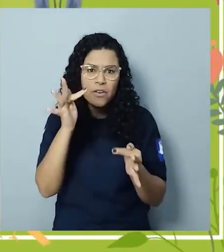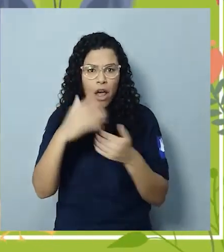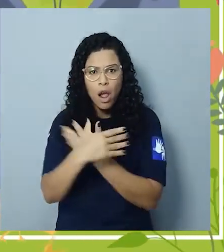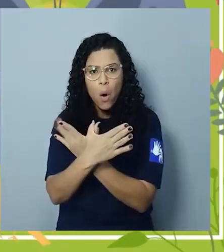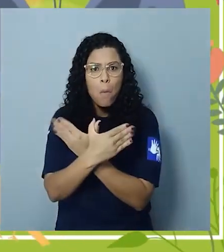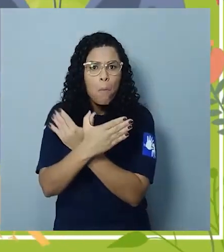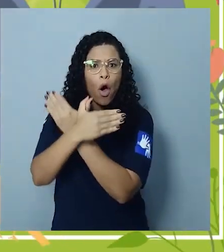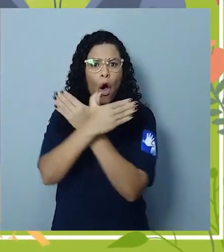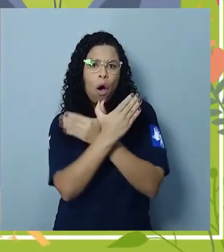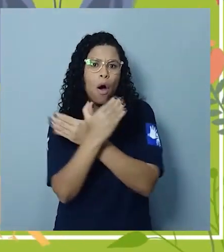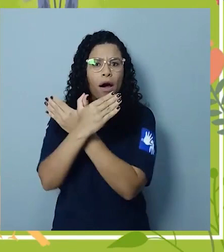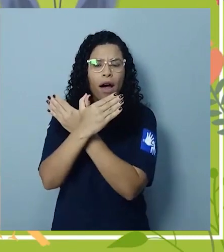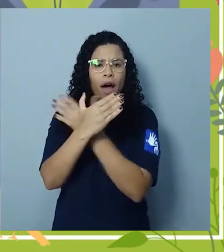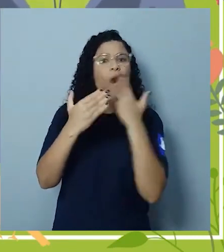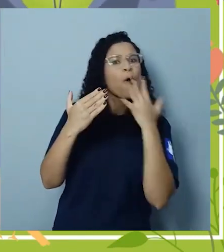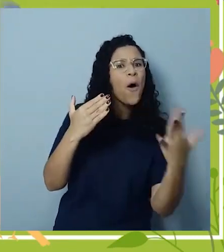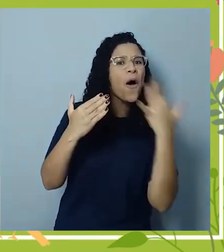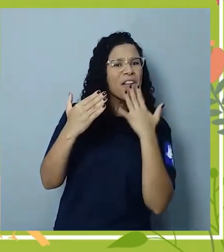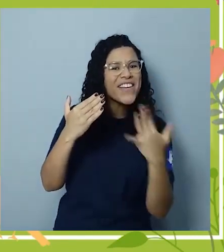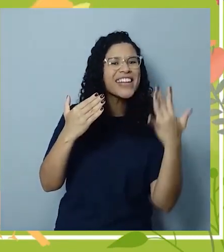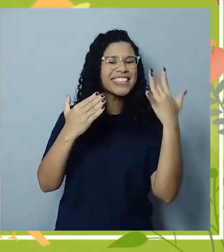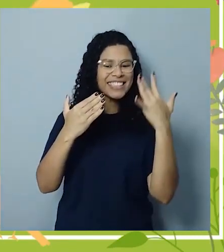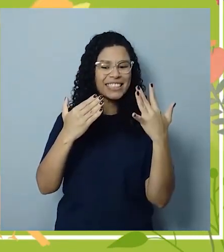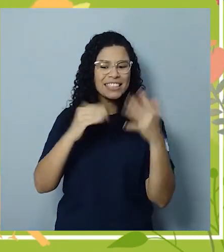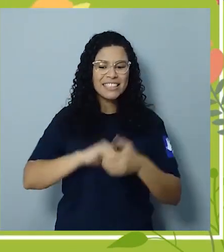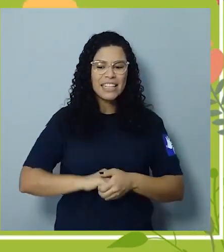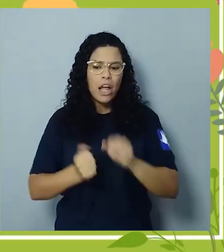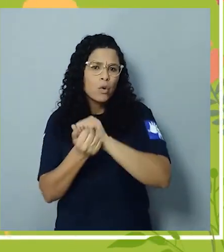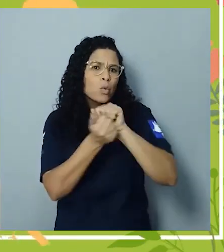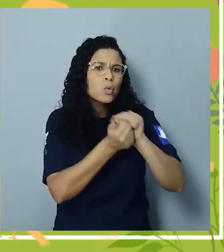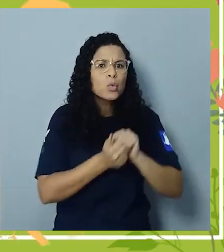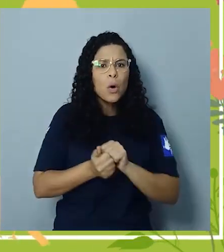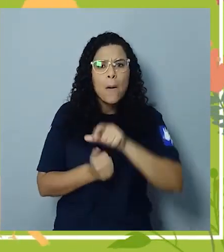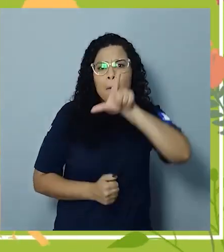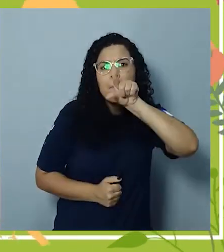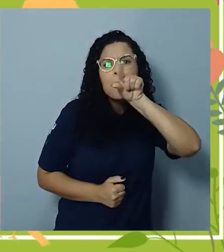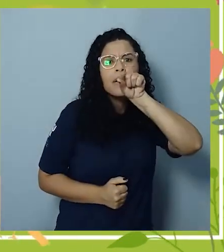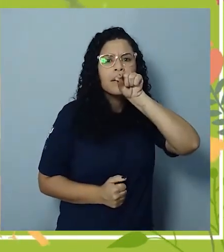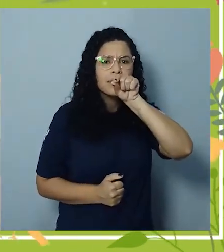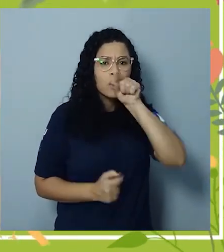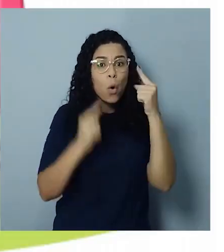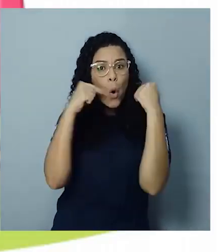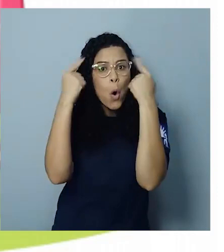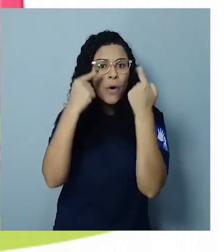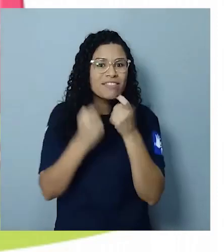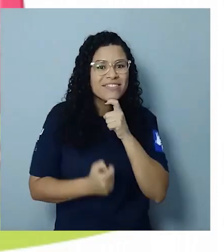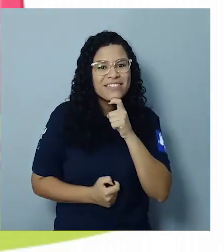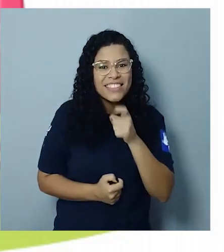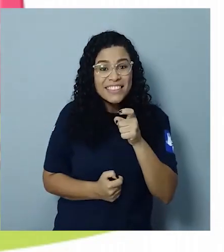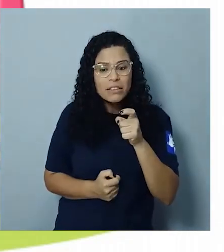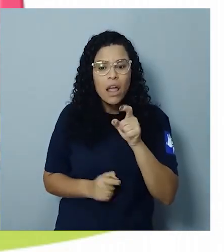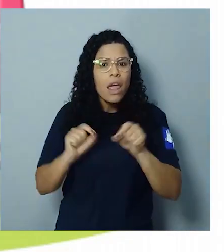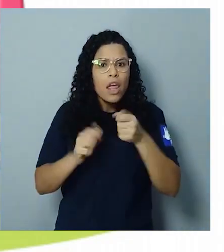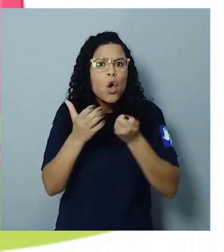borboletas de muitas cores lavadeiras e passarinhos ovos verdes e azuis nos ninhos quem me